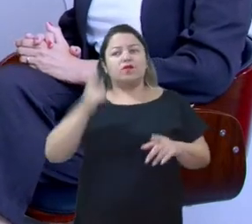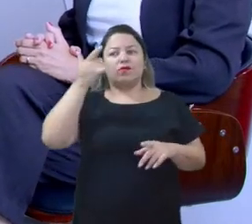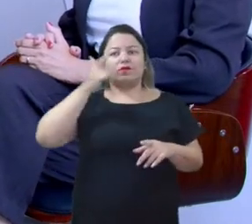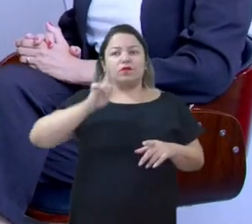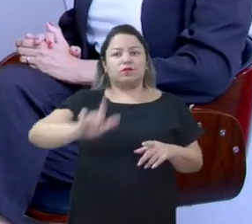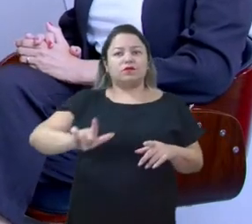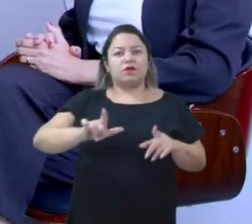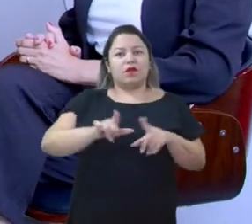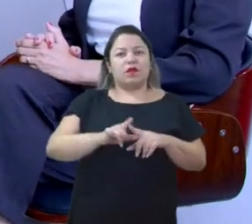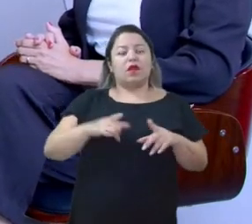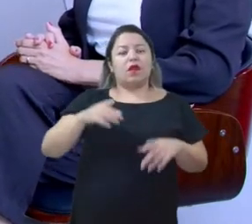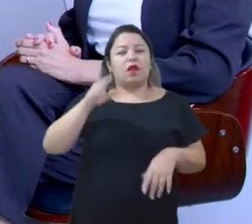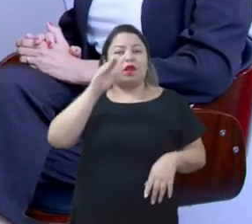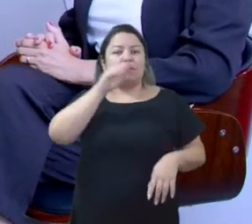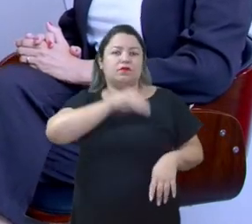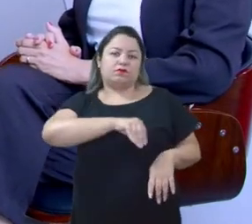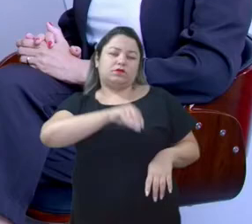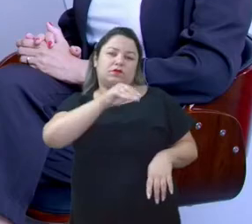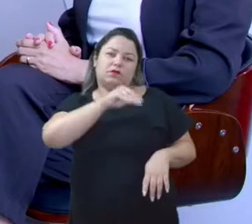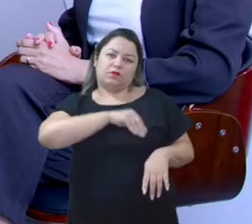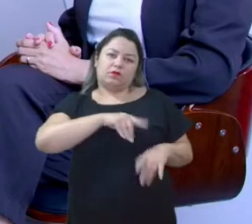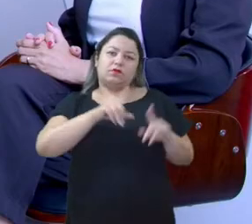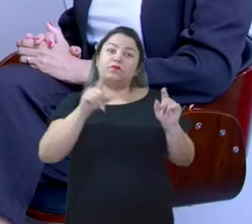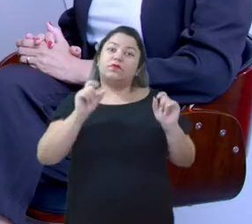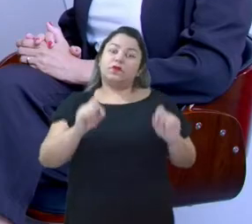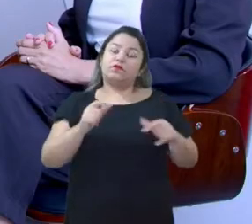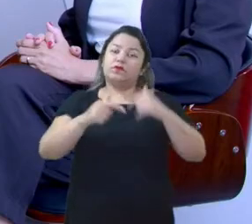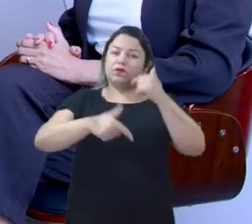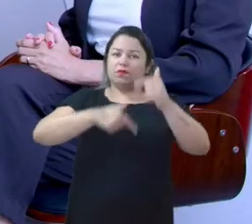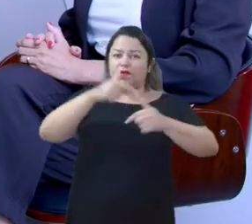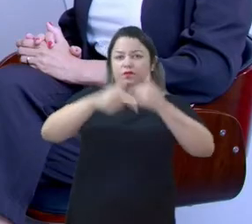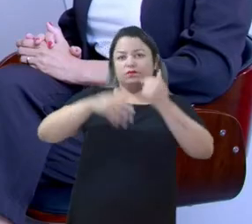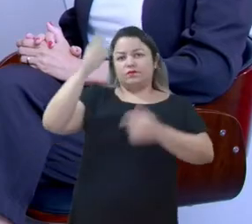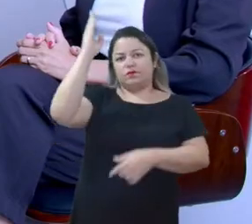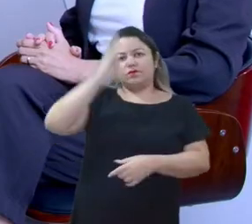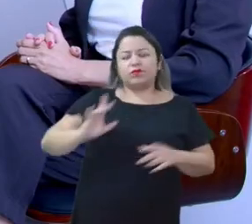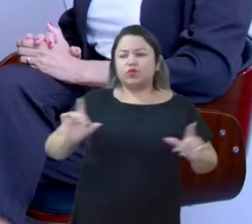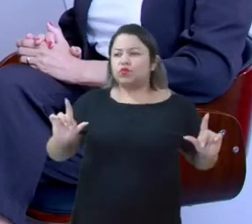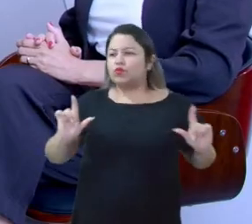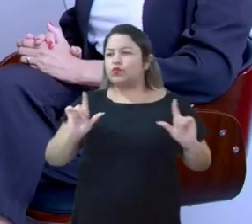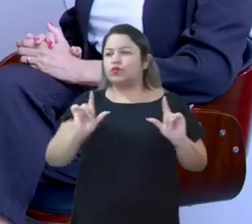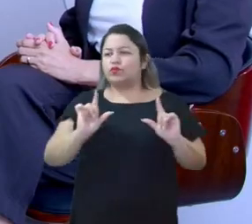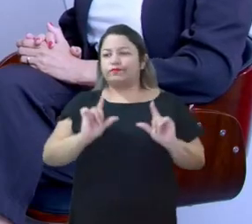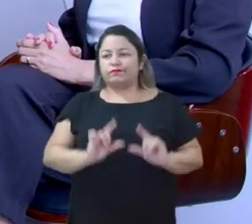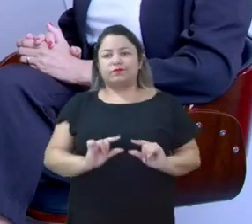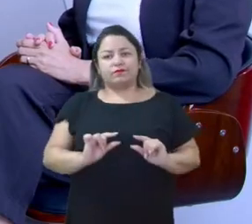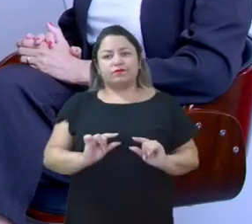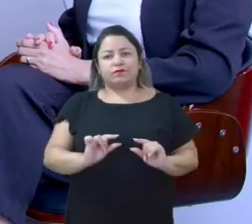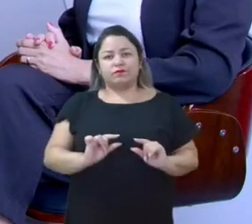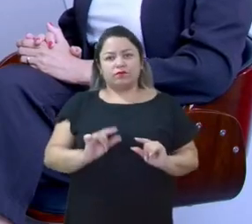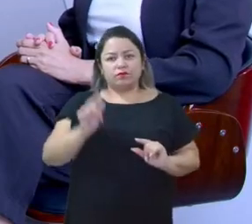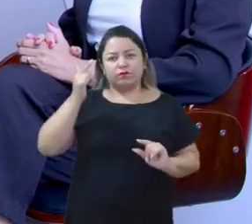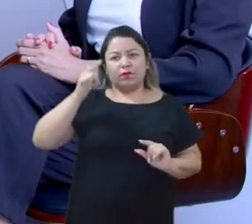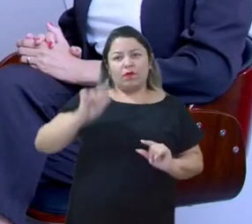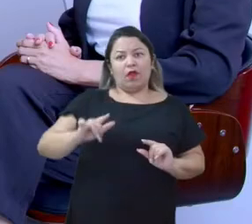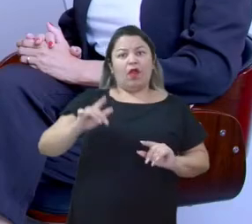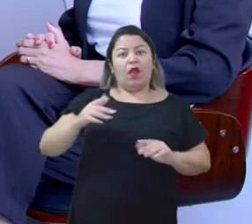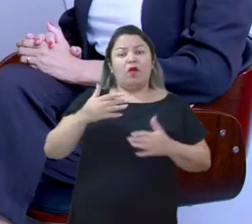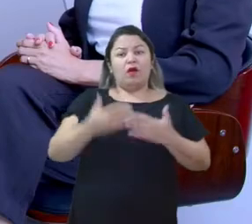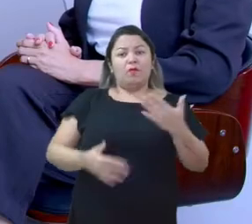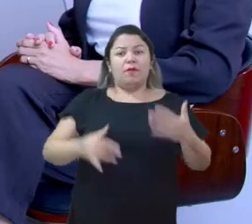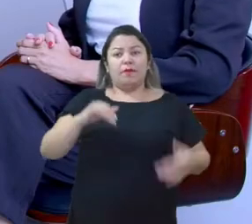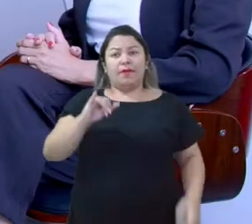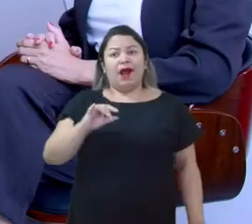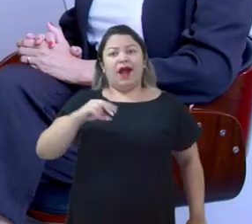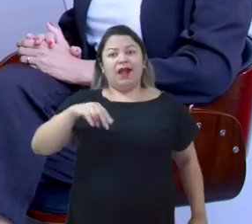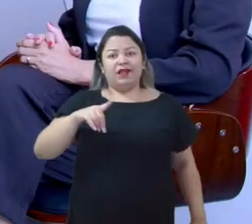superar a renda média. A renda média do trabalhador brasileiro é muito pequena. Hoje nós estamos perdendo para a Índia e para a China a